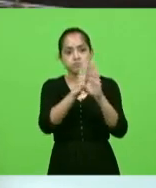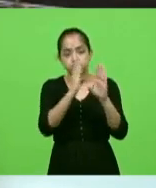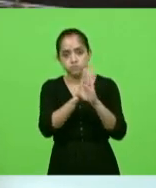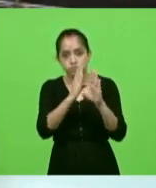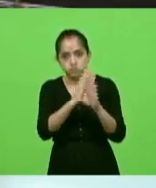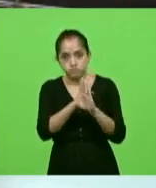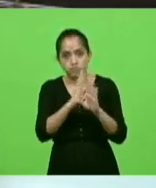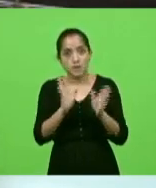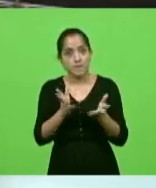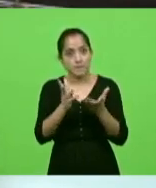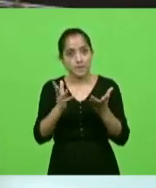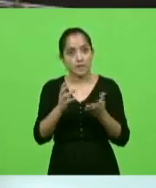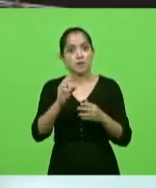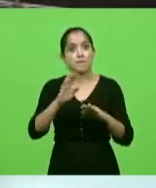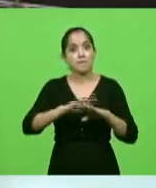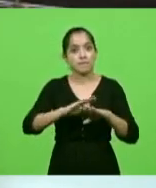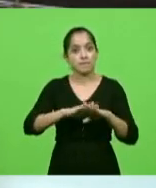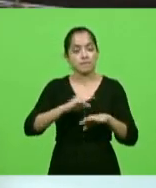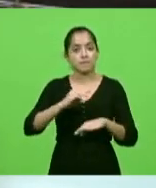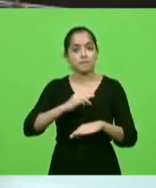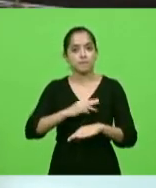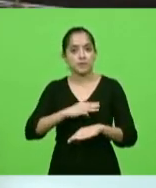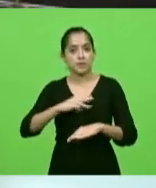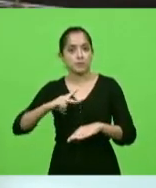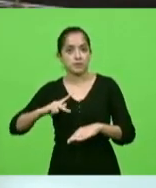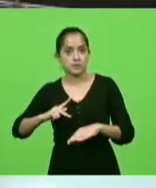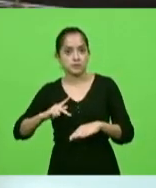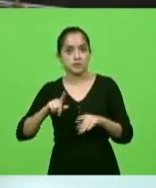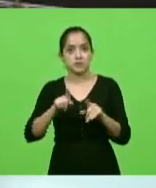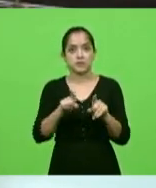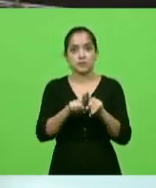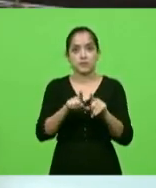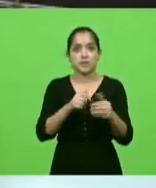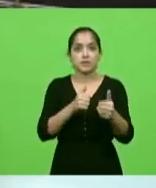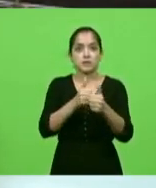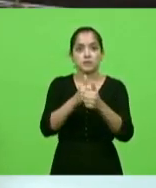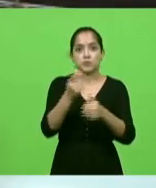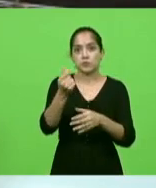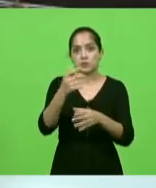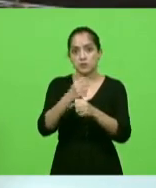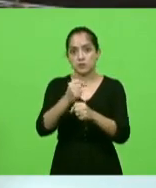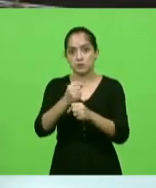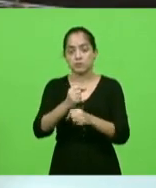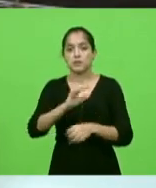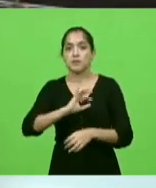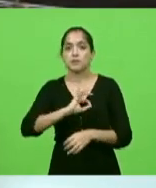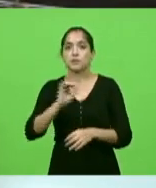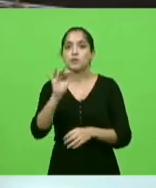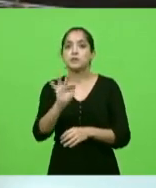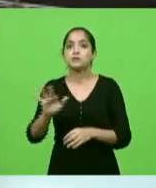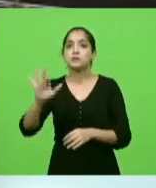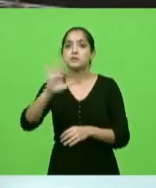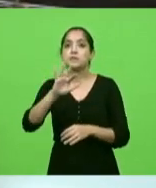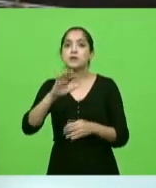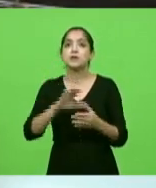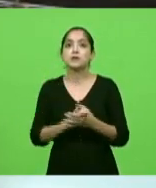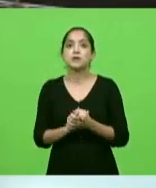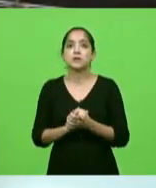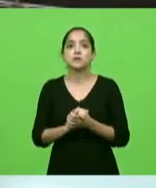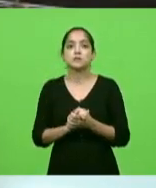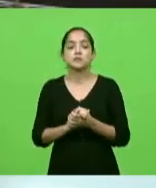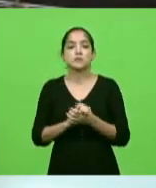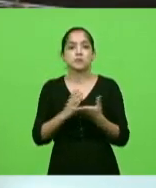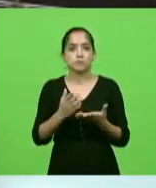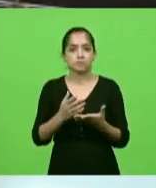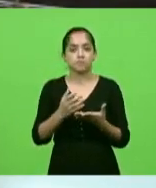investigações promovidas pelo Ministério Público Tribunal de Contas do Estado de Polícia Federal corroboraram